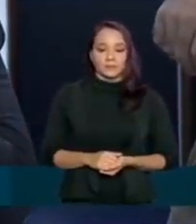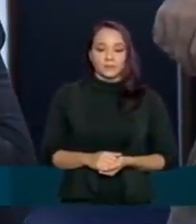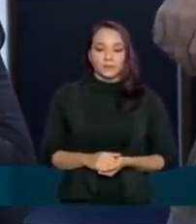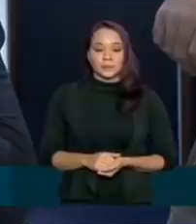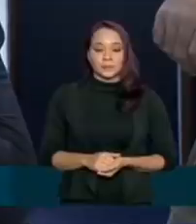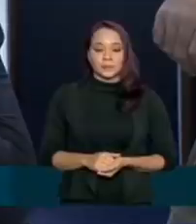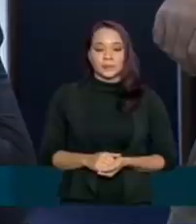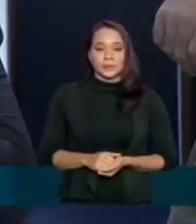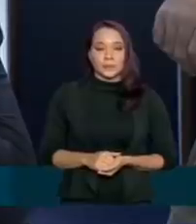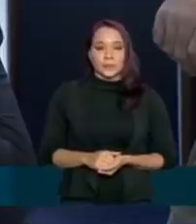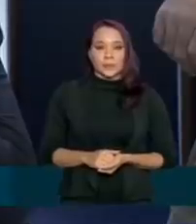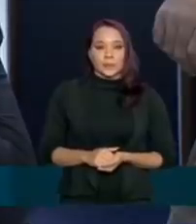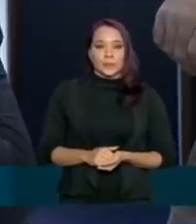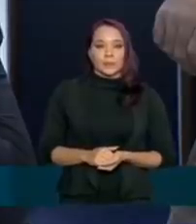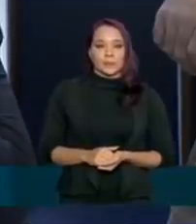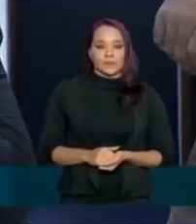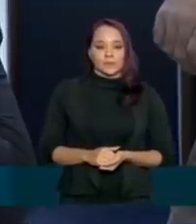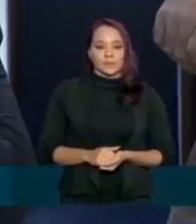Pode ir?